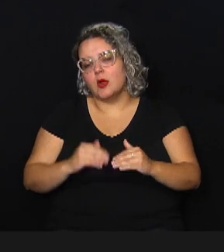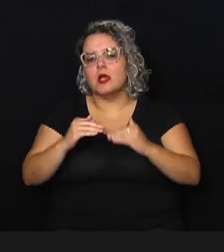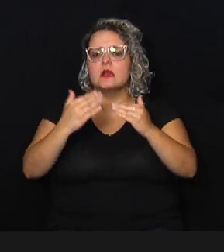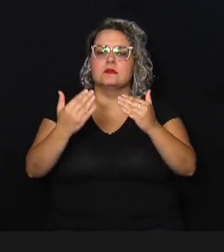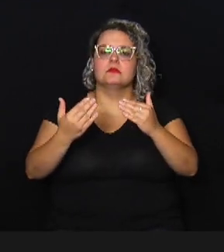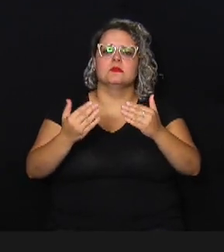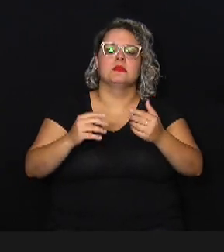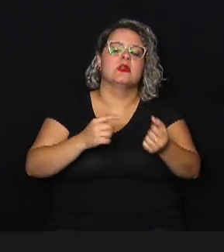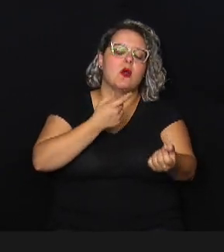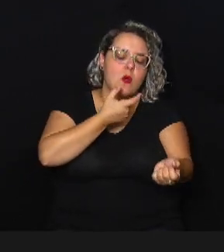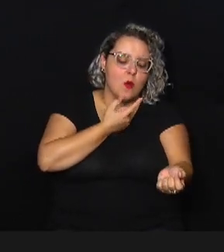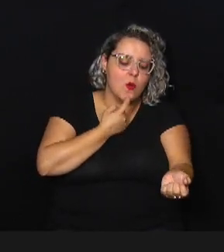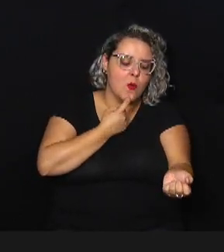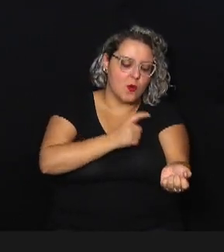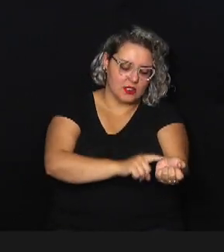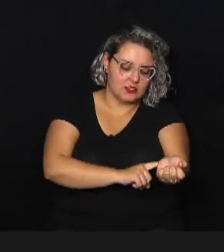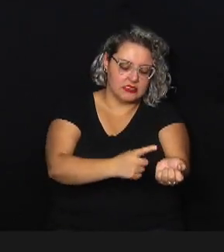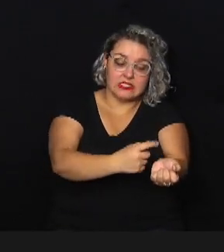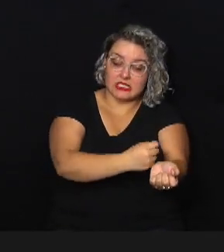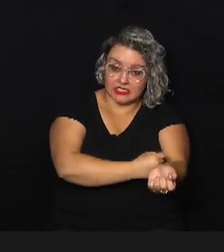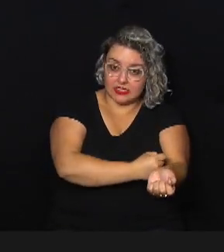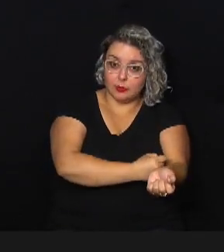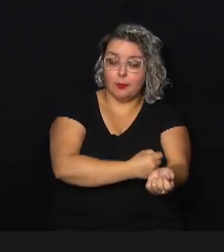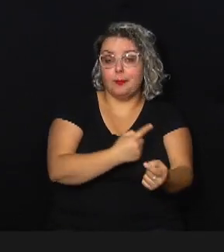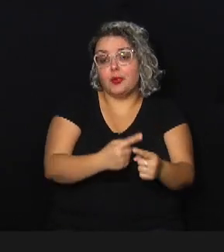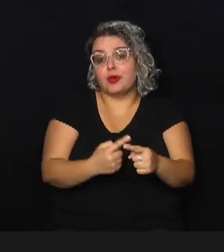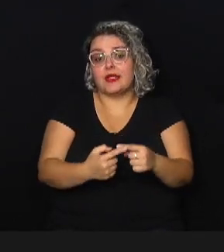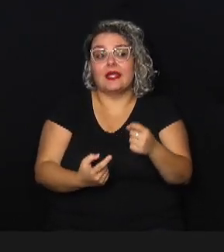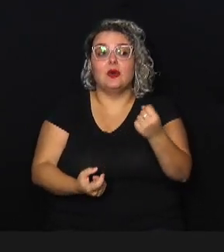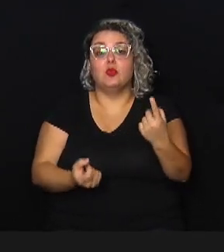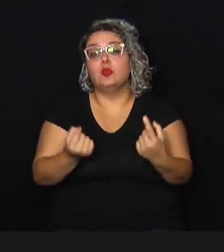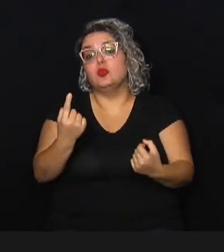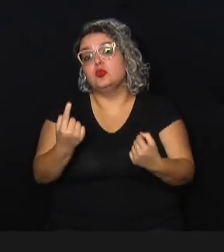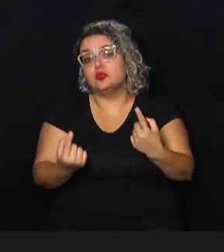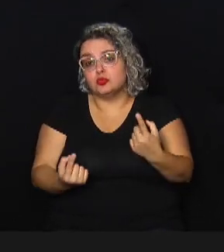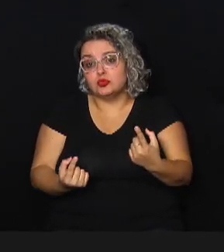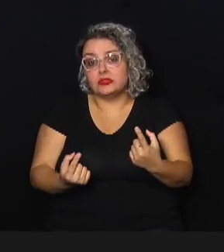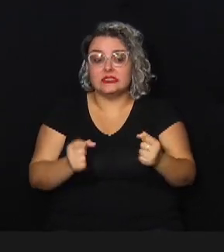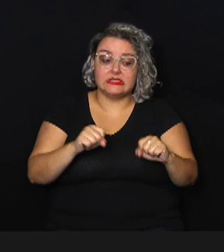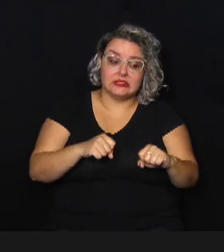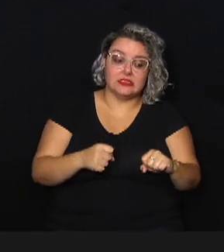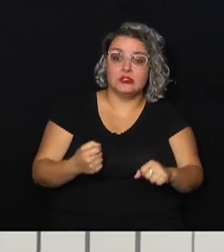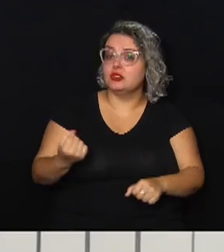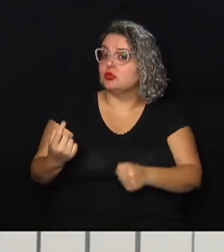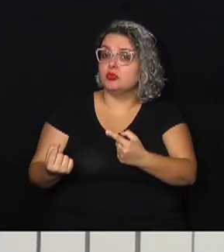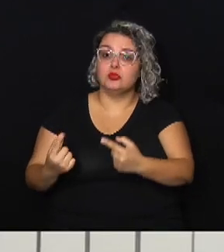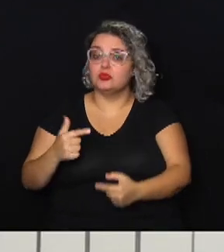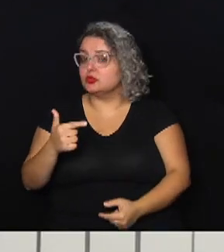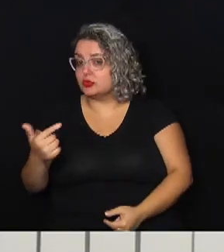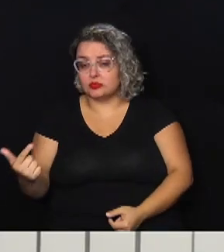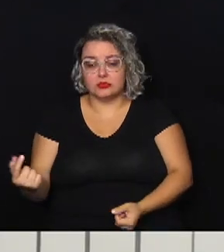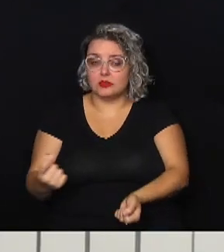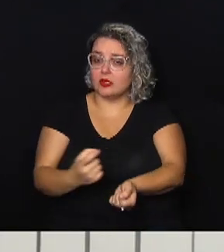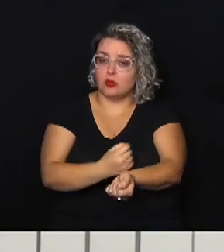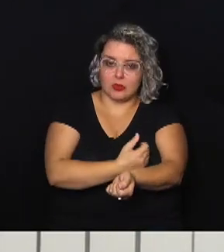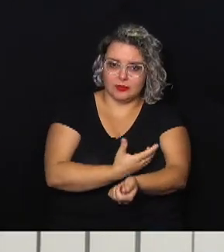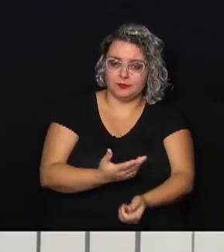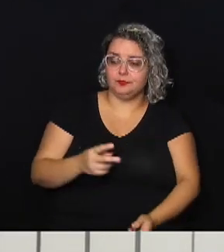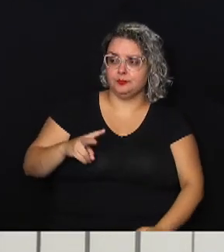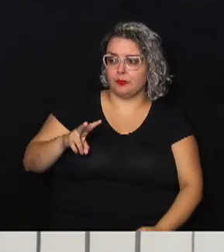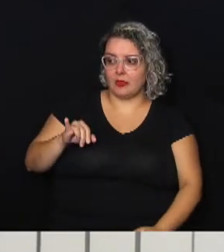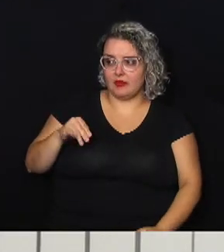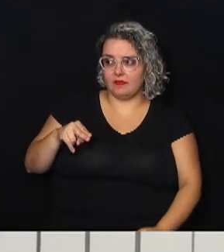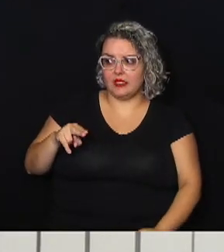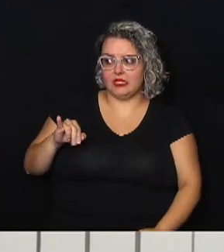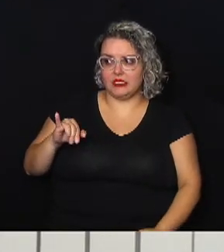É um grande mistério ainda que eu acho que em breve, a gente vai descobrir. Agora, Vinícius, quando a gente está falando aí de